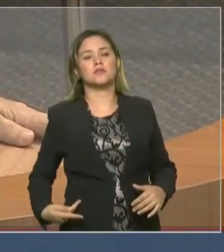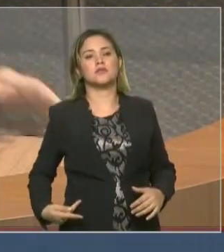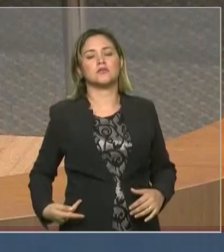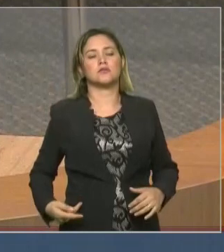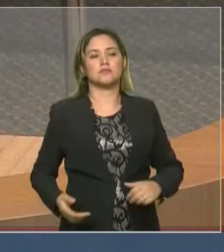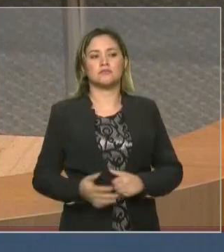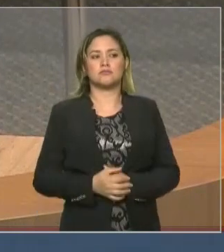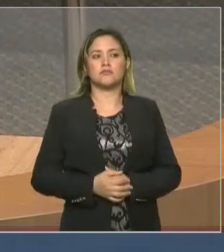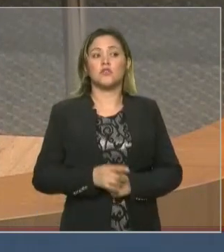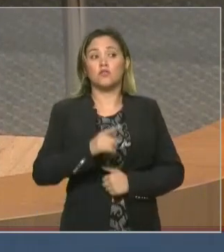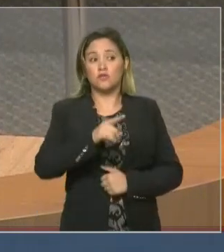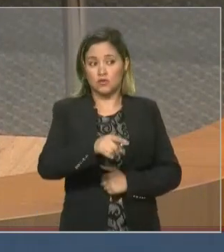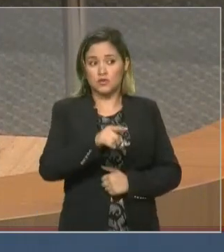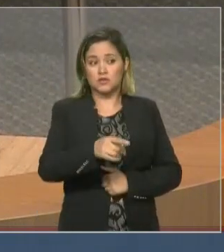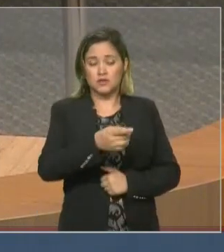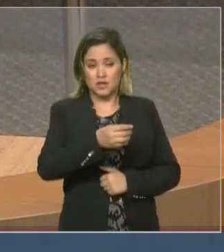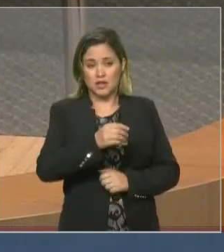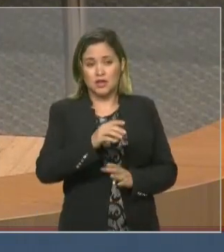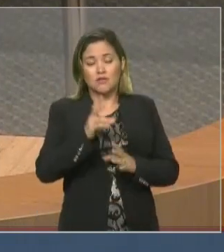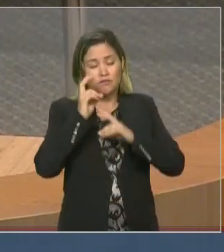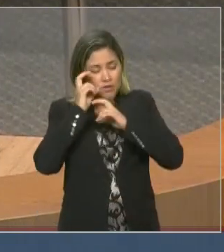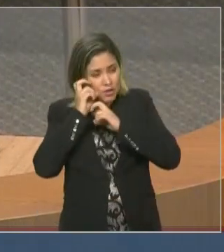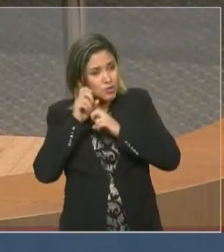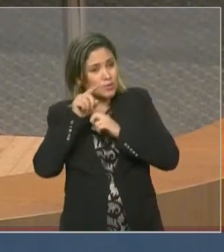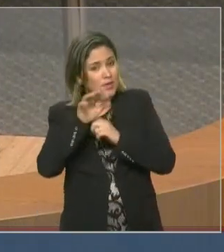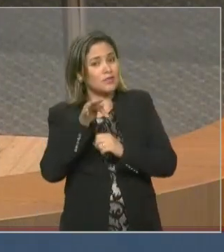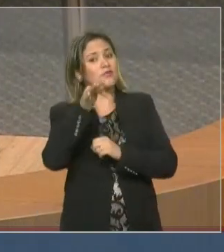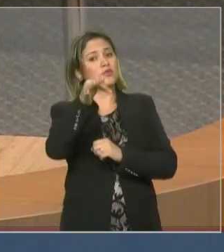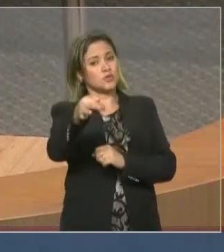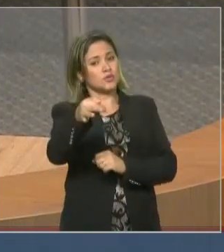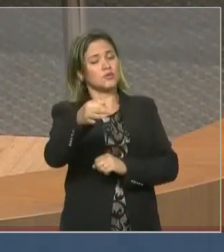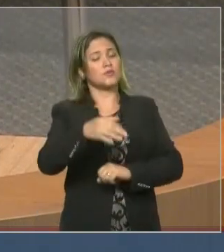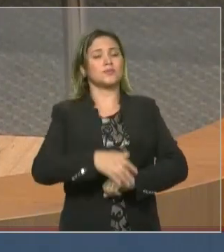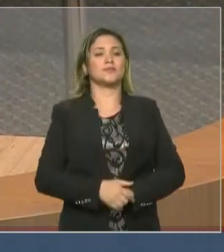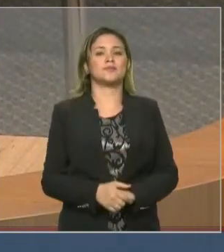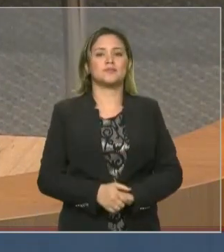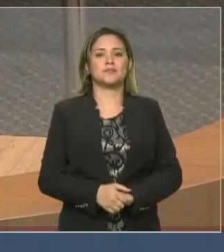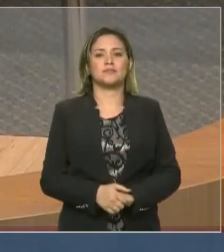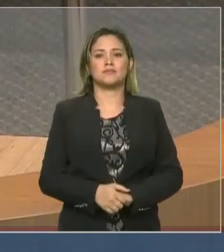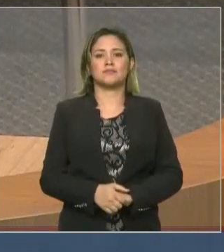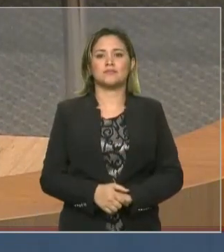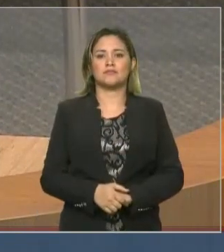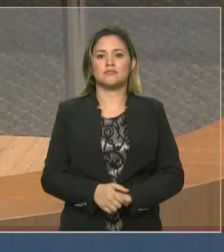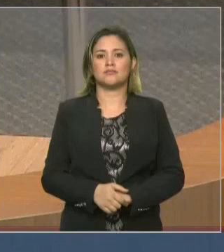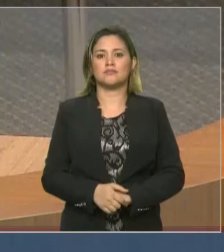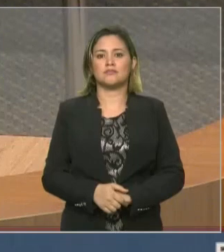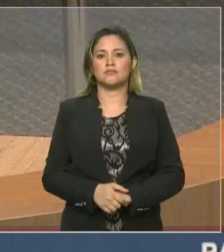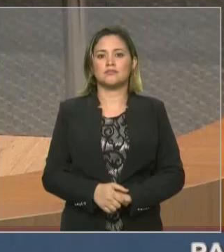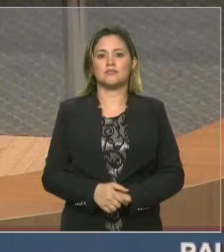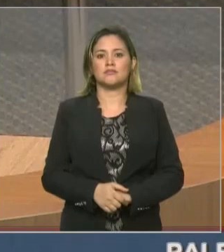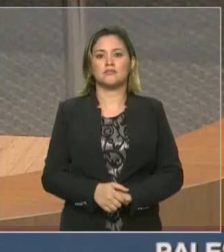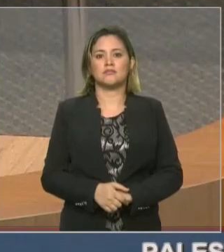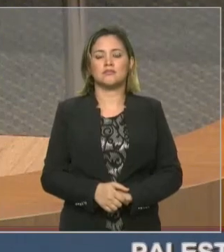Pois bem, e aí seria o 5º presidente do Brasil.